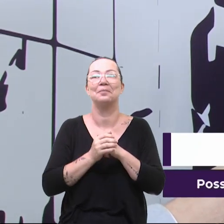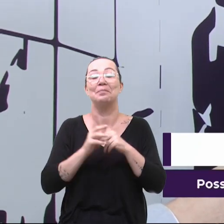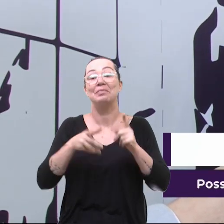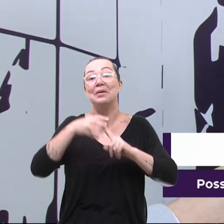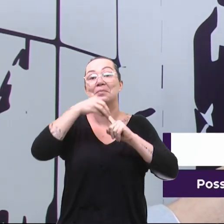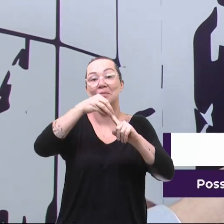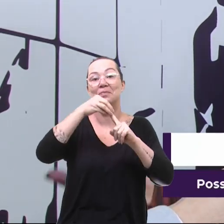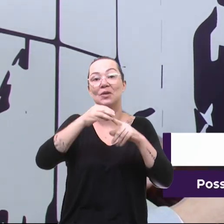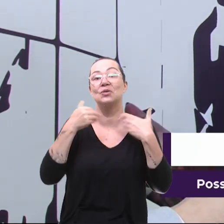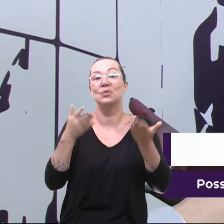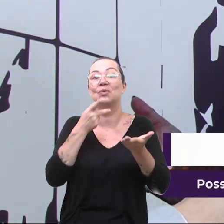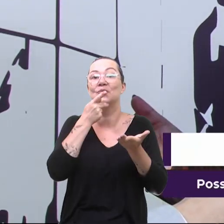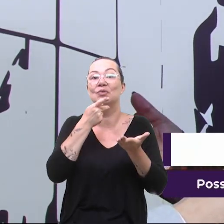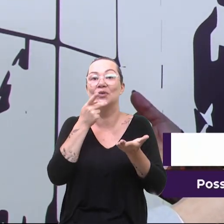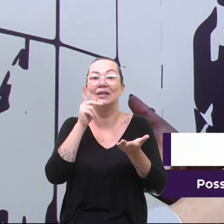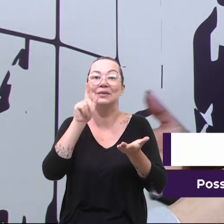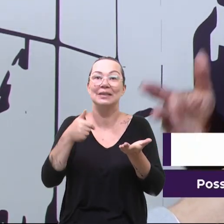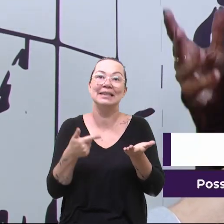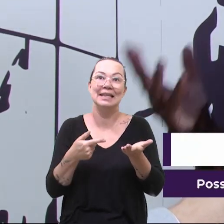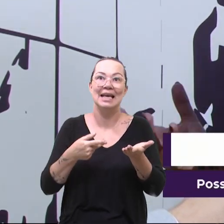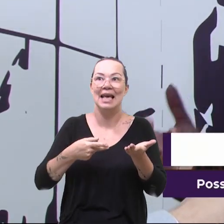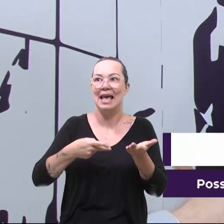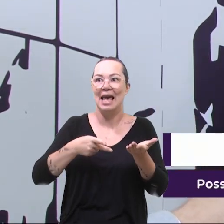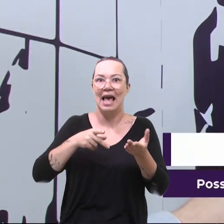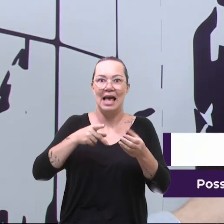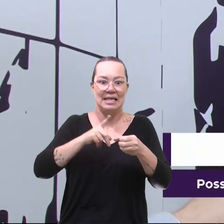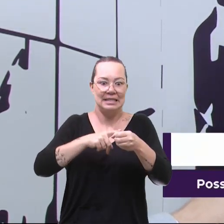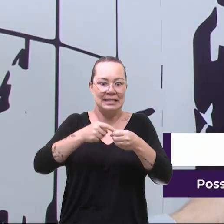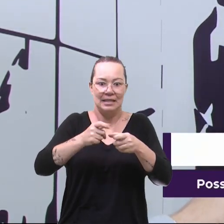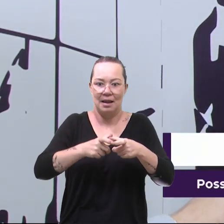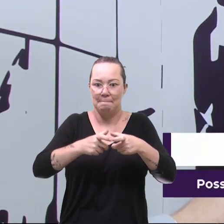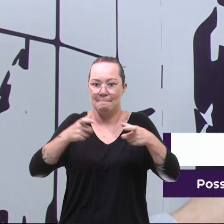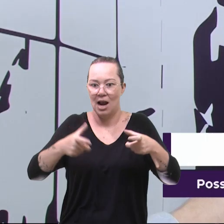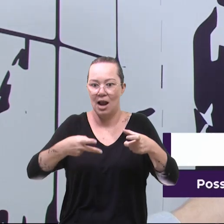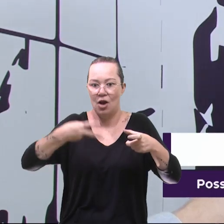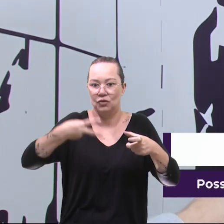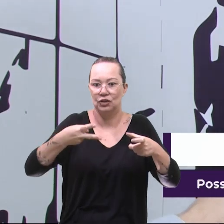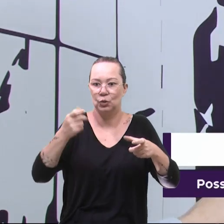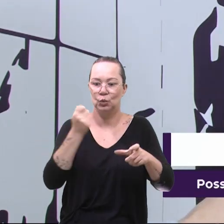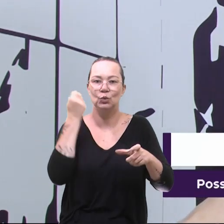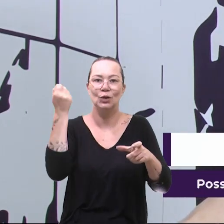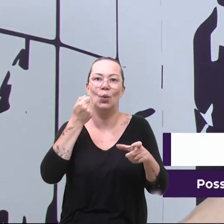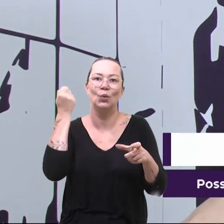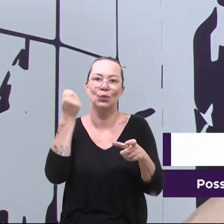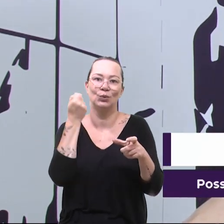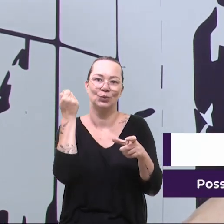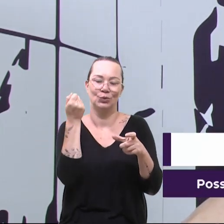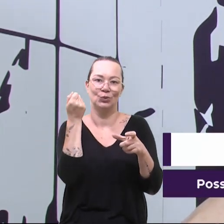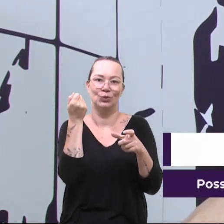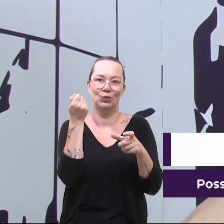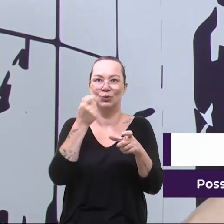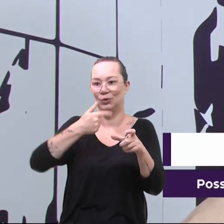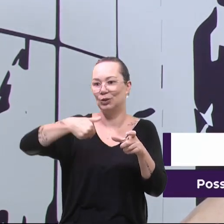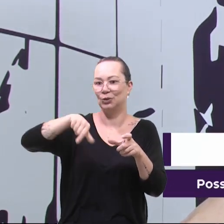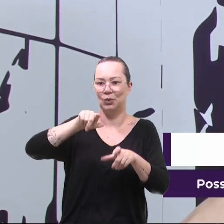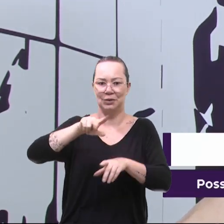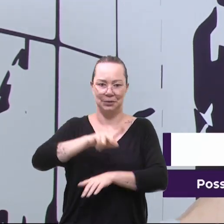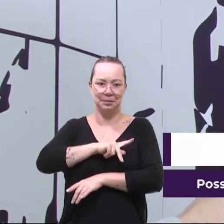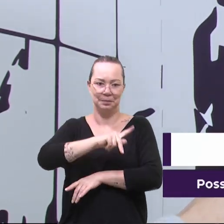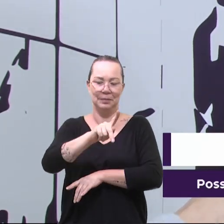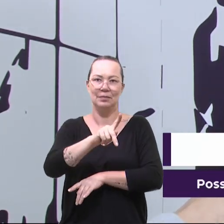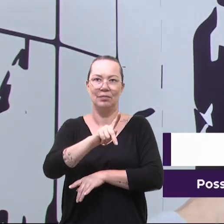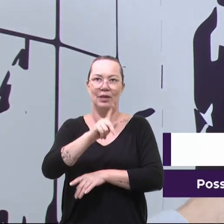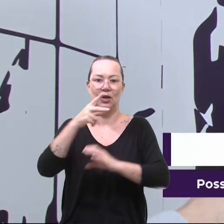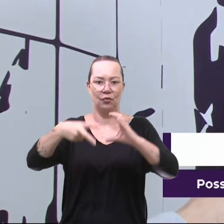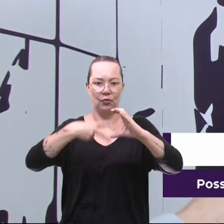estamos falando da segunda, né, maior cidade do Rio Grande do Sul, e nós estarmos à frente de uma casa que é